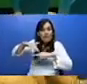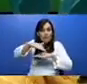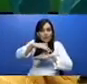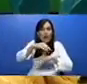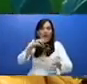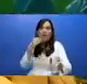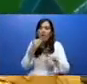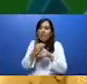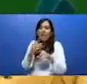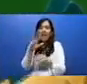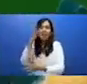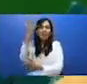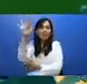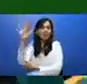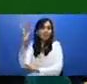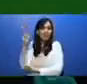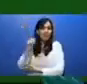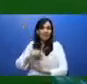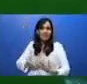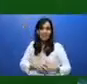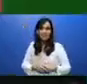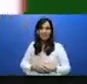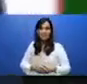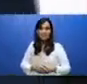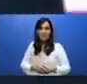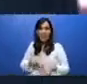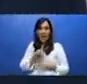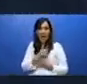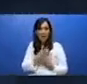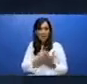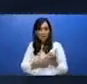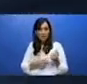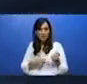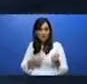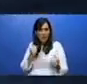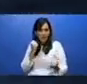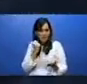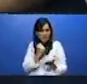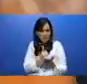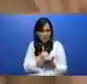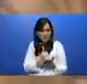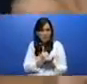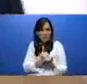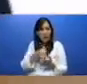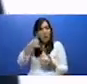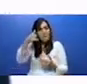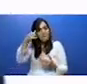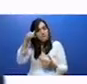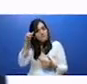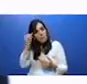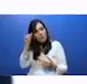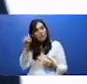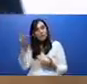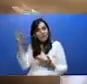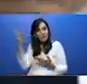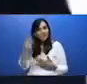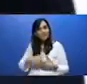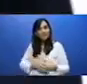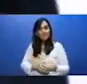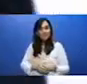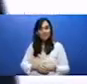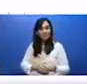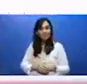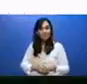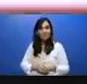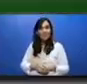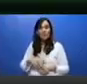na natureza. Vocês viram na nossa apostila a marca aqui, ó, foi a marquinha de um boi ou uma vaquinha. Aqui eu fiz com